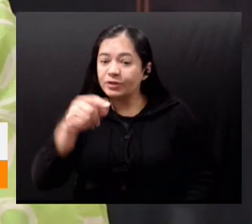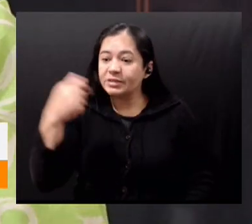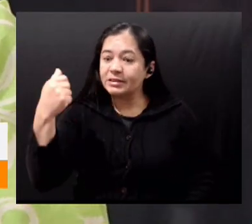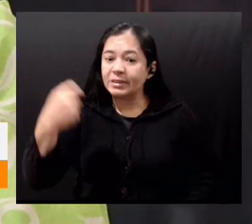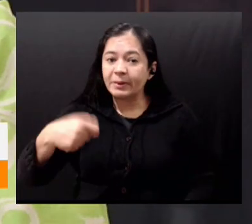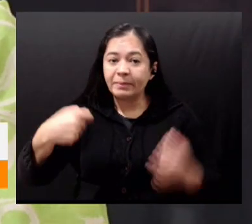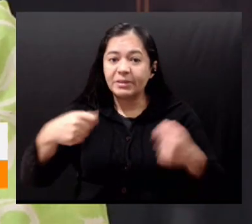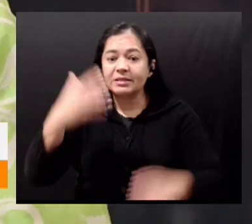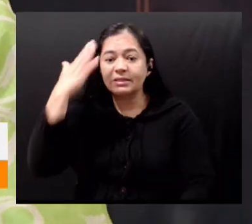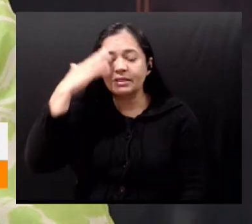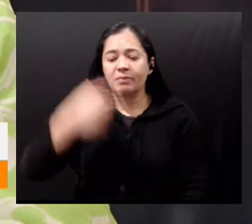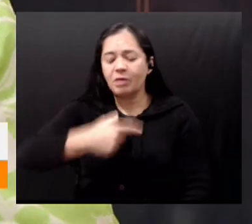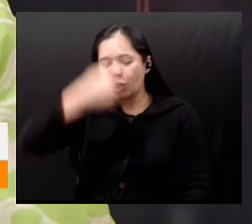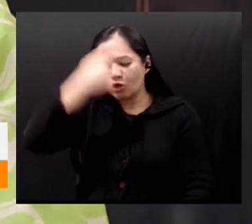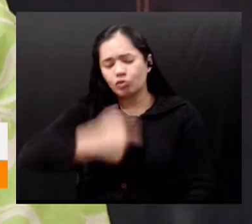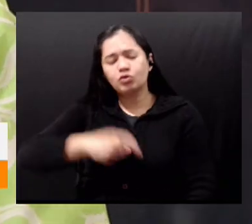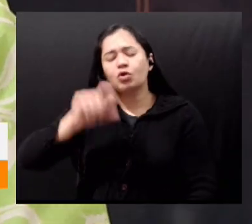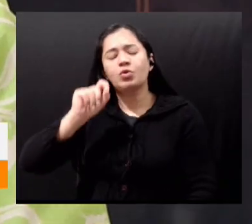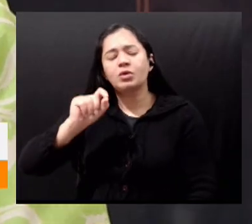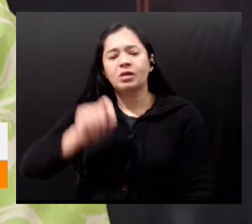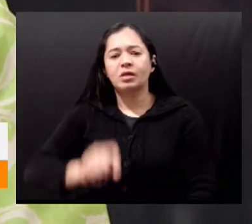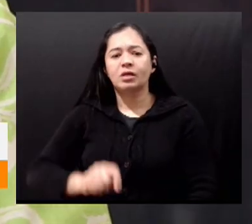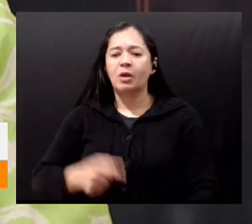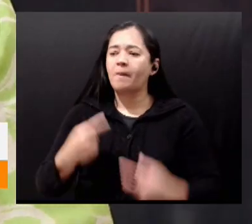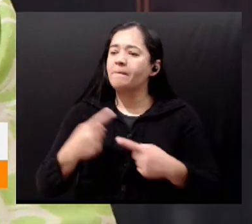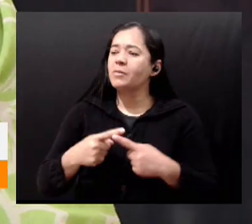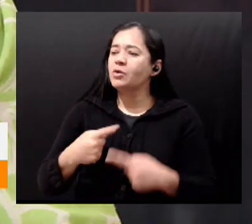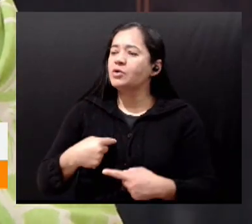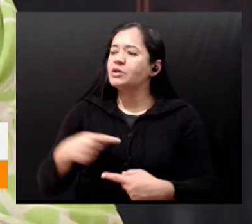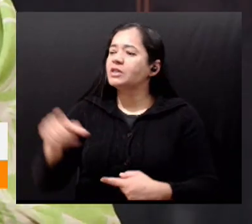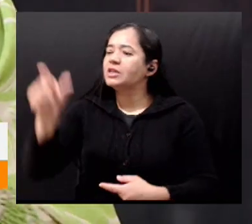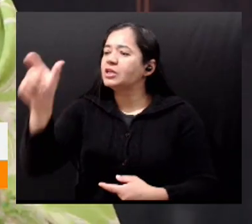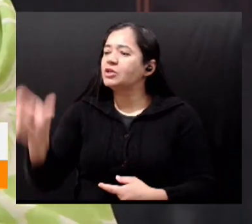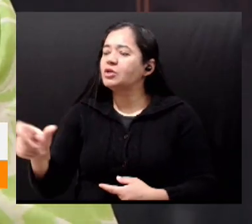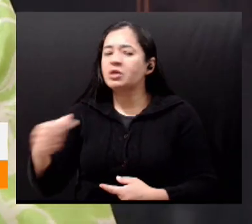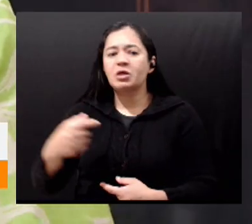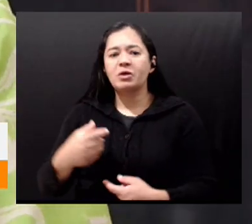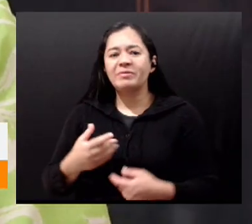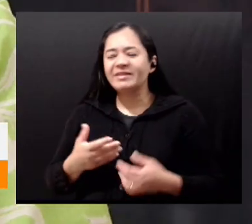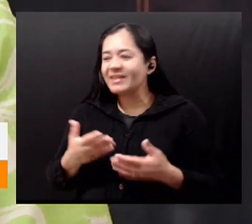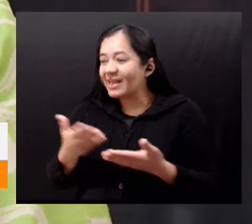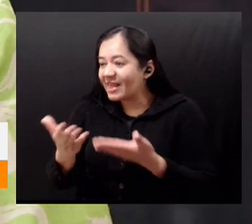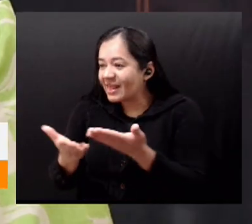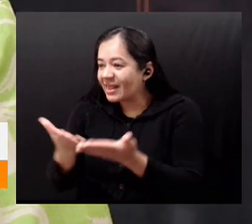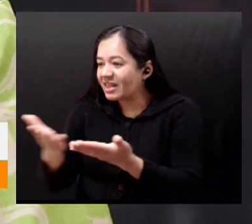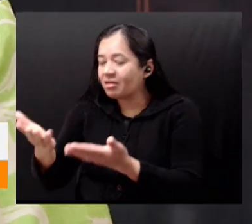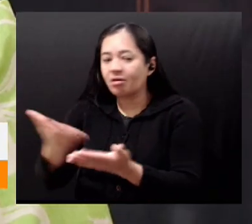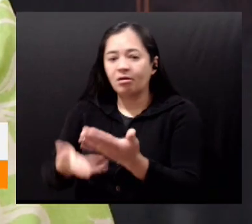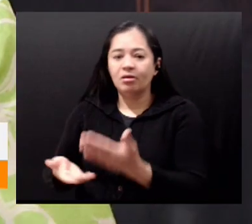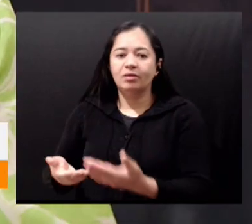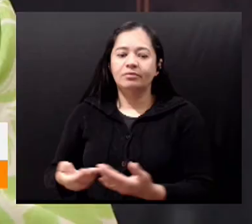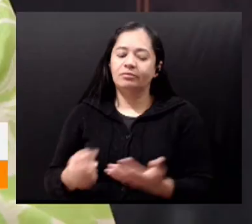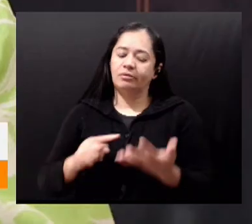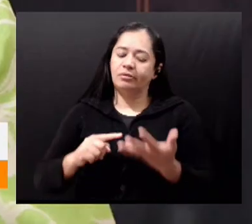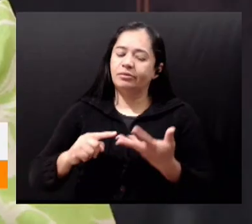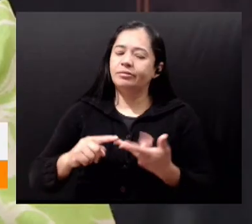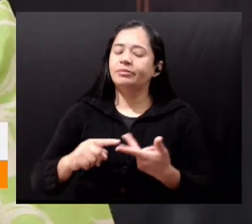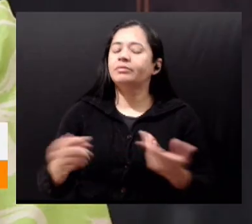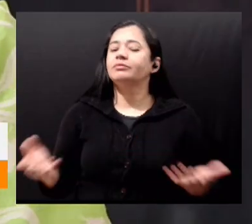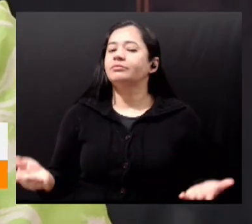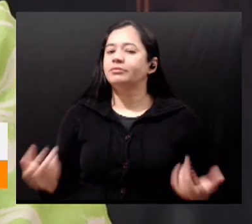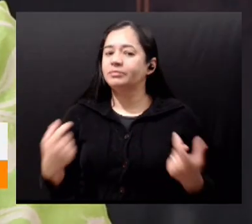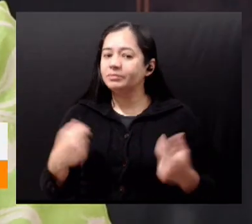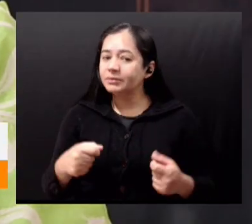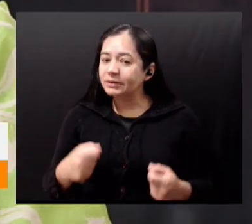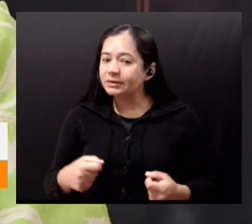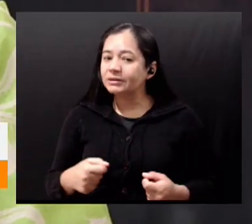que agradar o outro? Por que que o outro não pode me agradar? Tem N fatores aí que estão causando essa